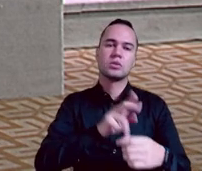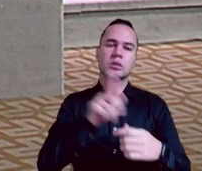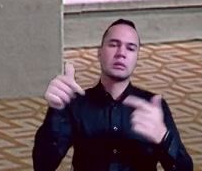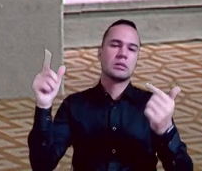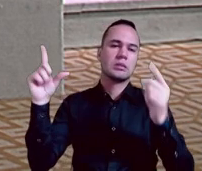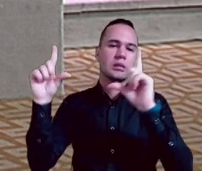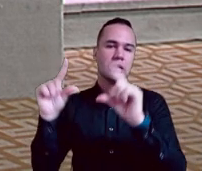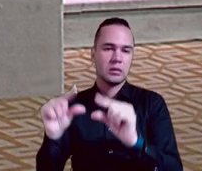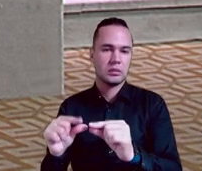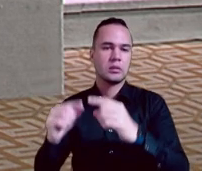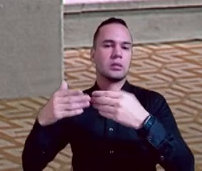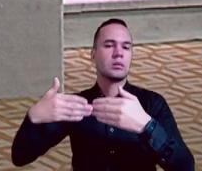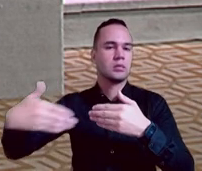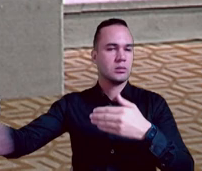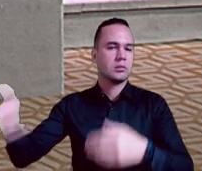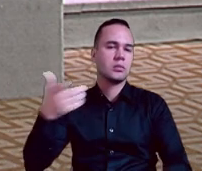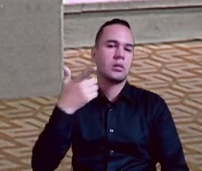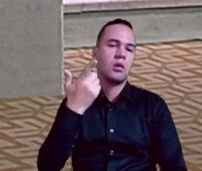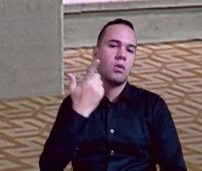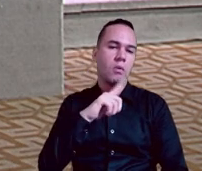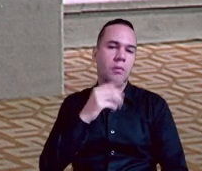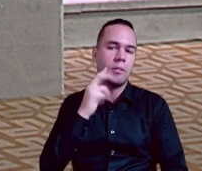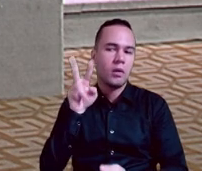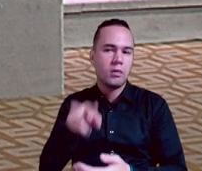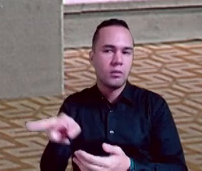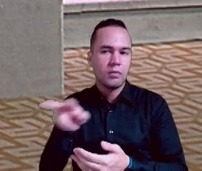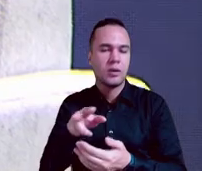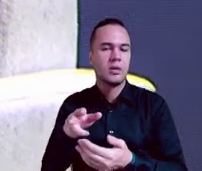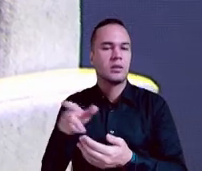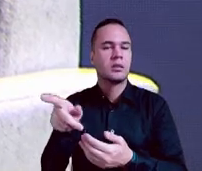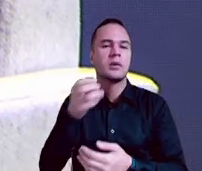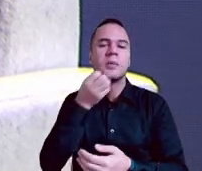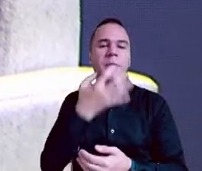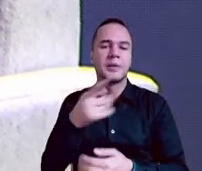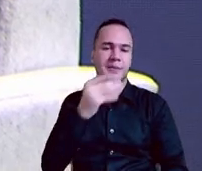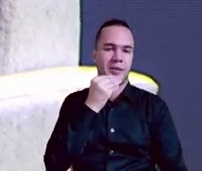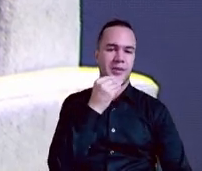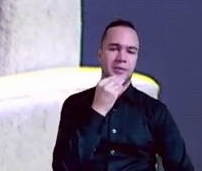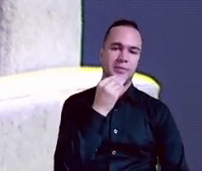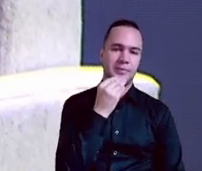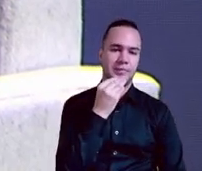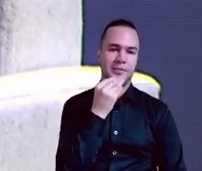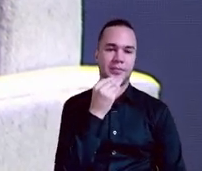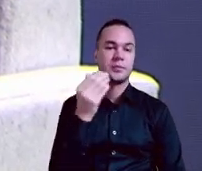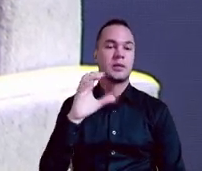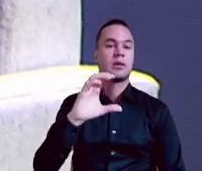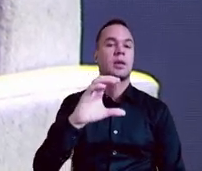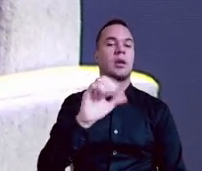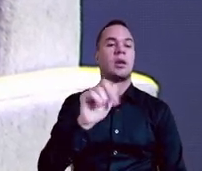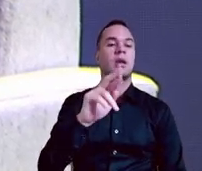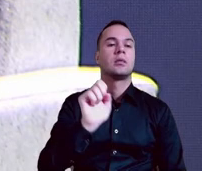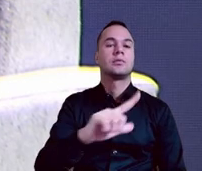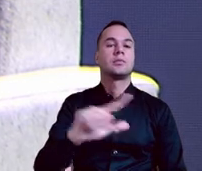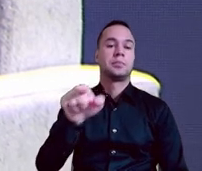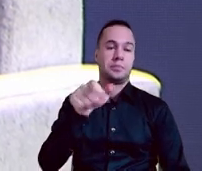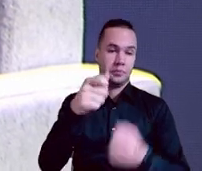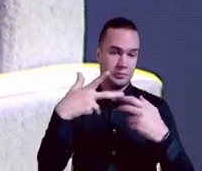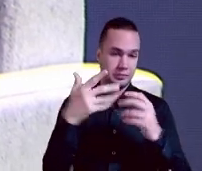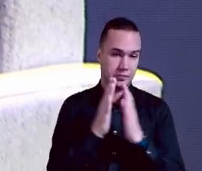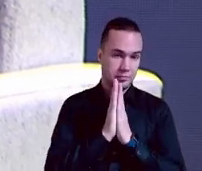aí sim a gente começar a ver boas boas oportunidades e aí Carol comenta um pouco sobre isso